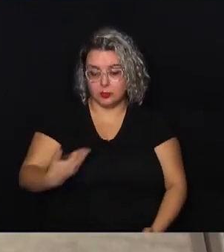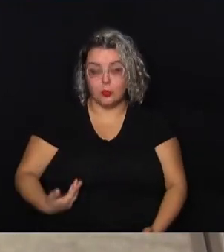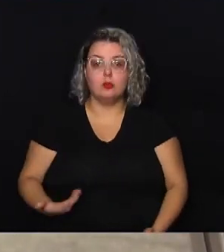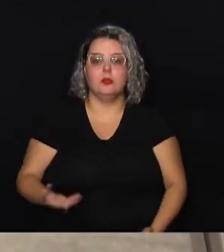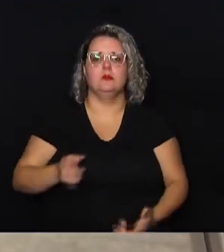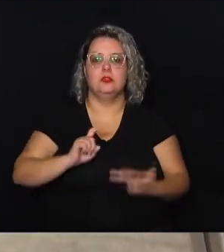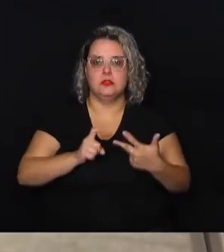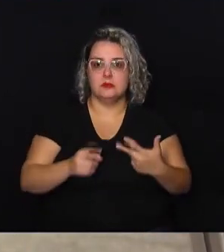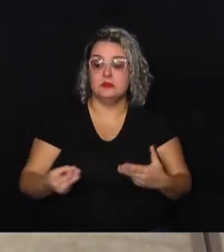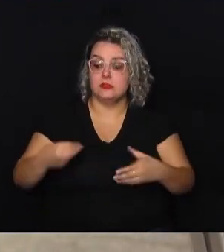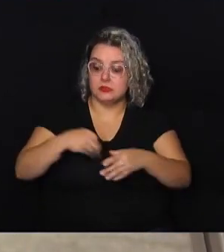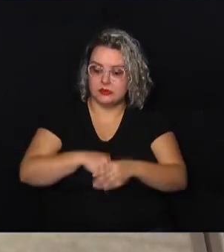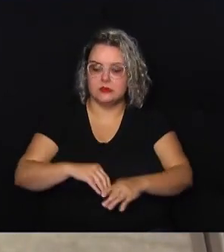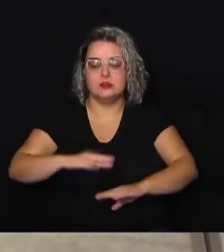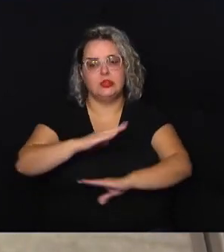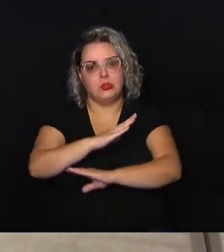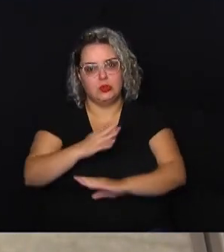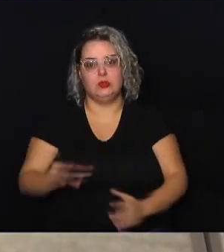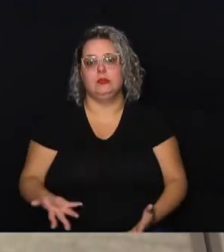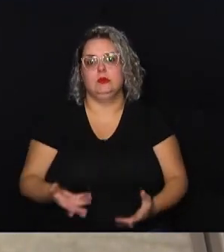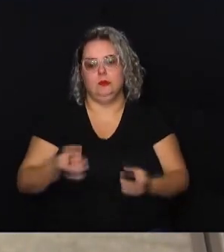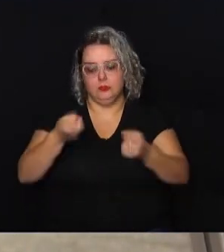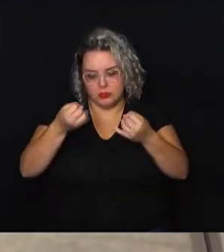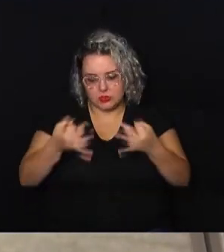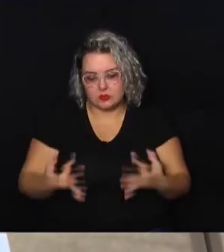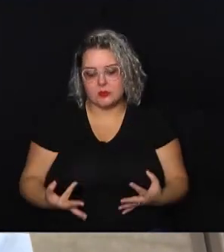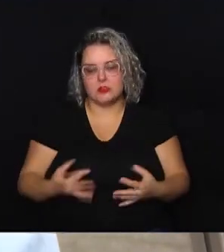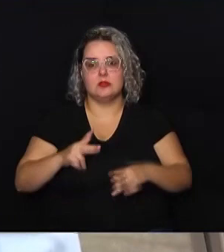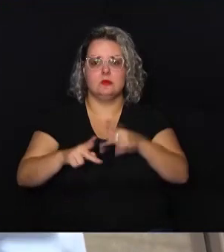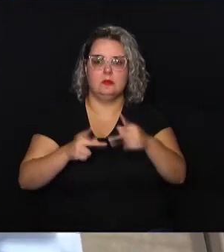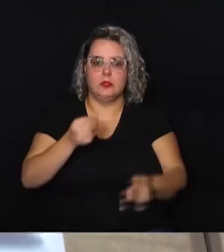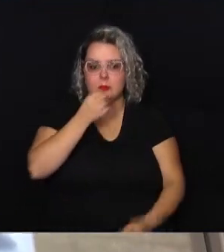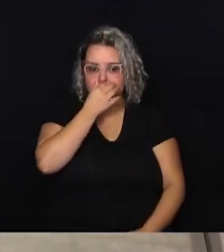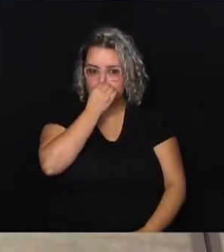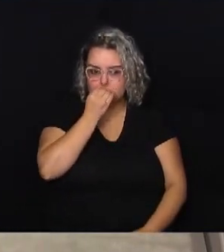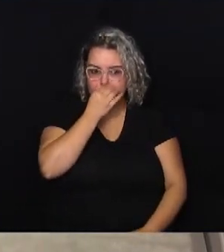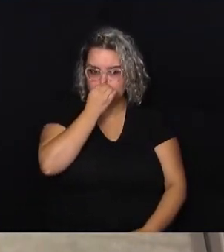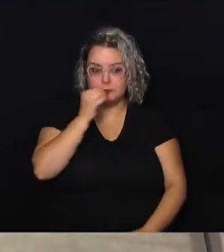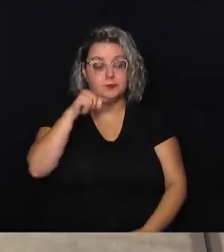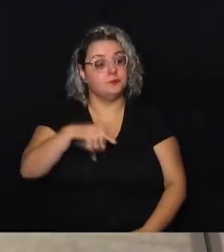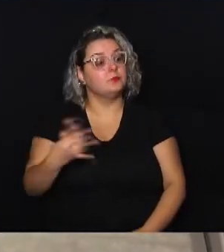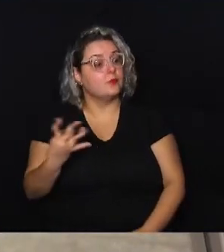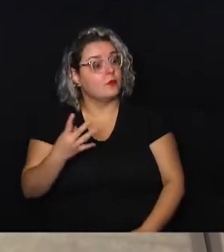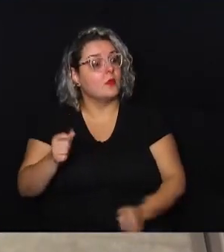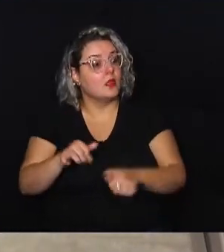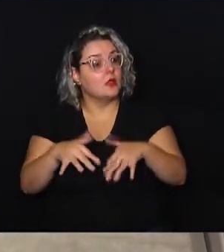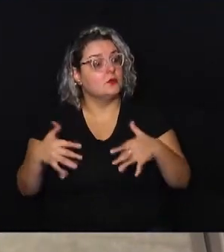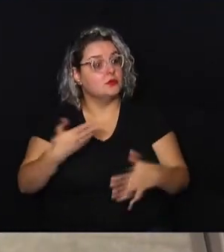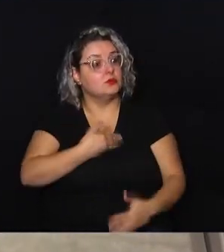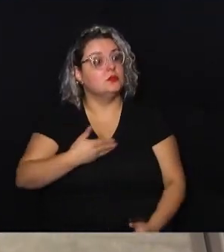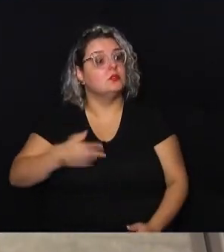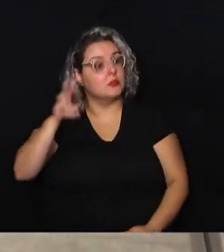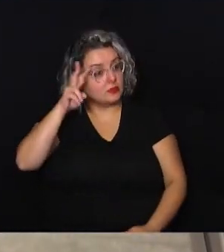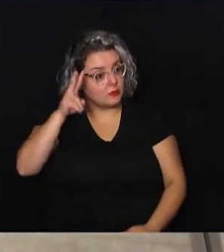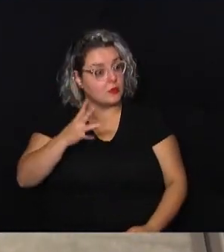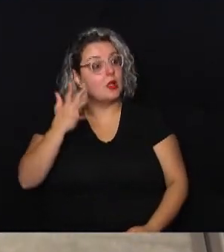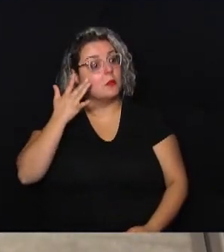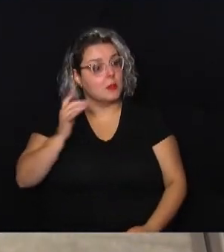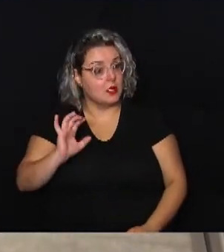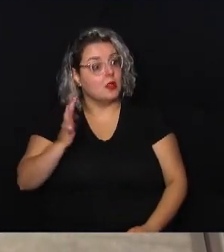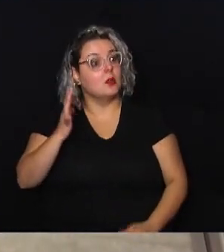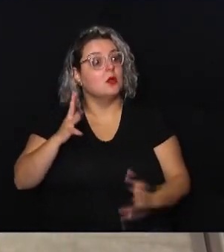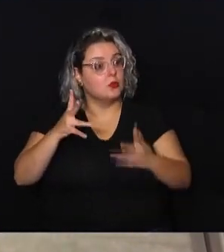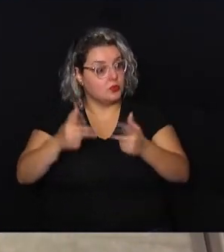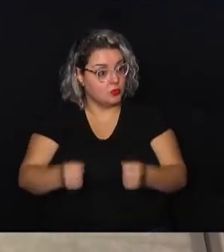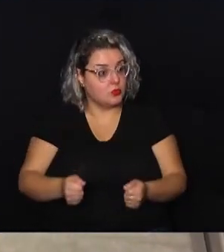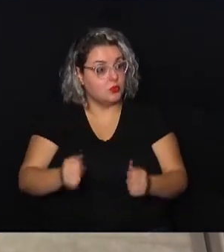da Casa Legislativa, prestando os esclarecimentos para a população. Essa foi, então, a 4ª audiência pública. Lembrando que amanhã acontece mais uma e todo mundo de casa